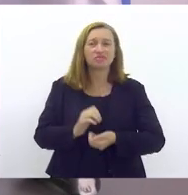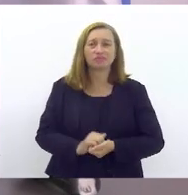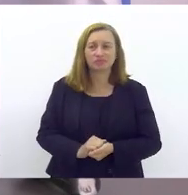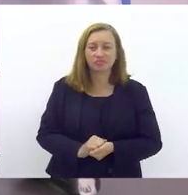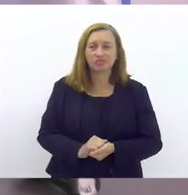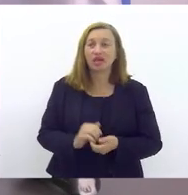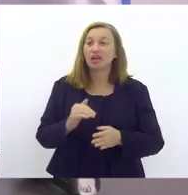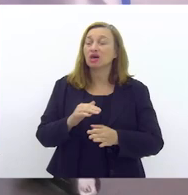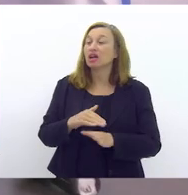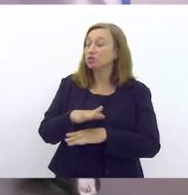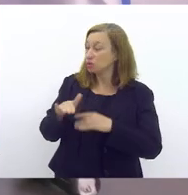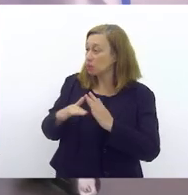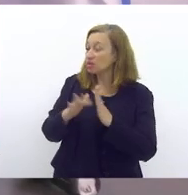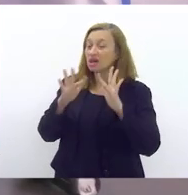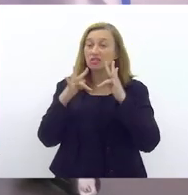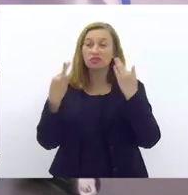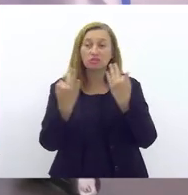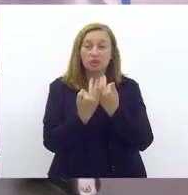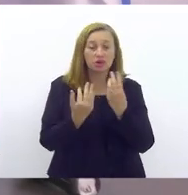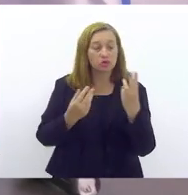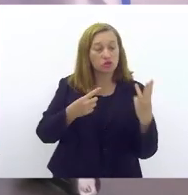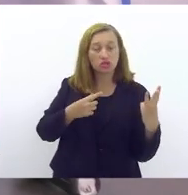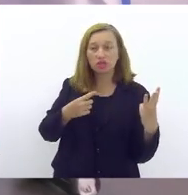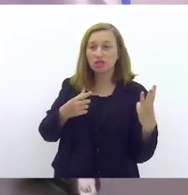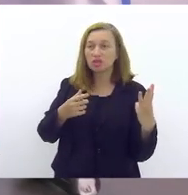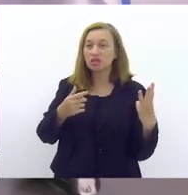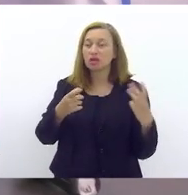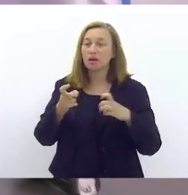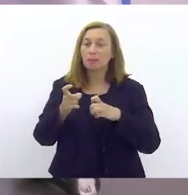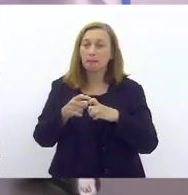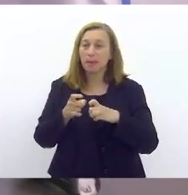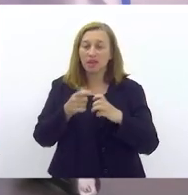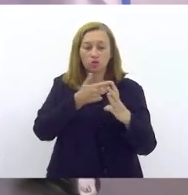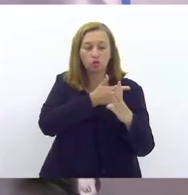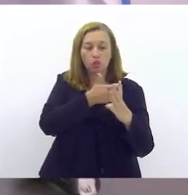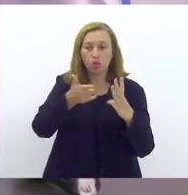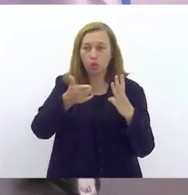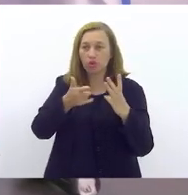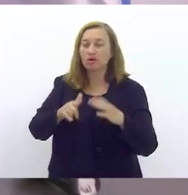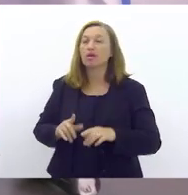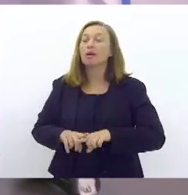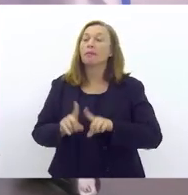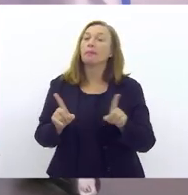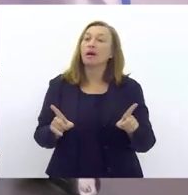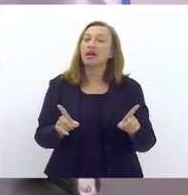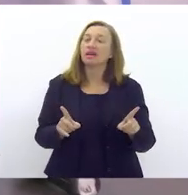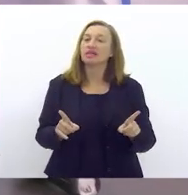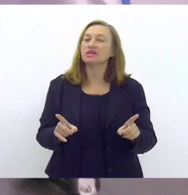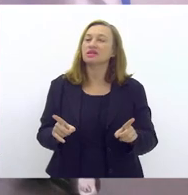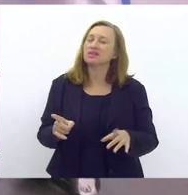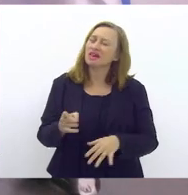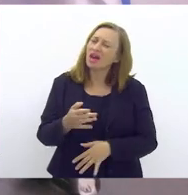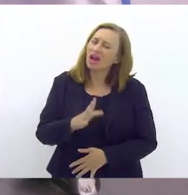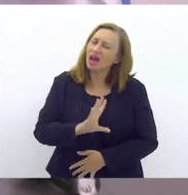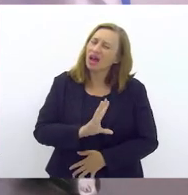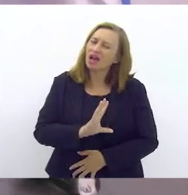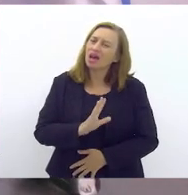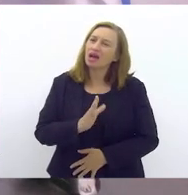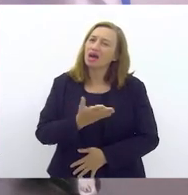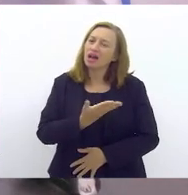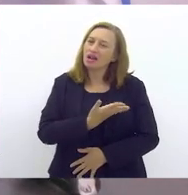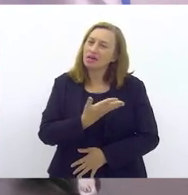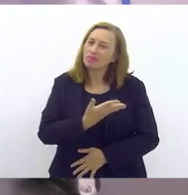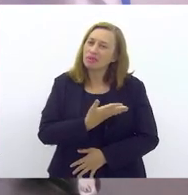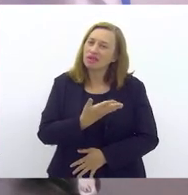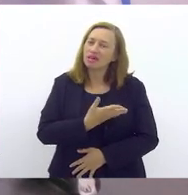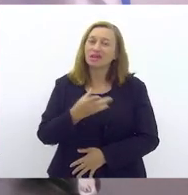às famílias dos médicos assassinados, mas, notadamente, a querida deputada Sâmia